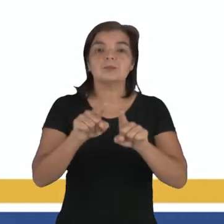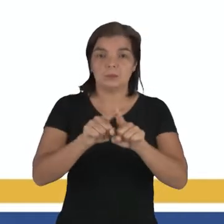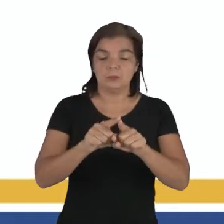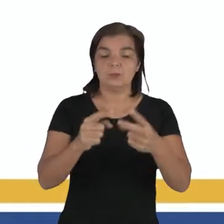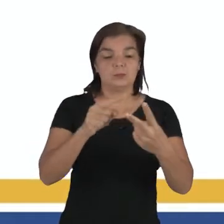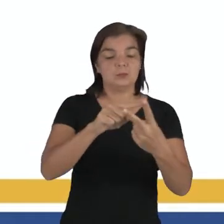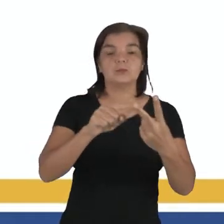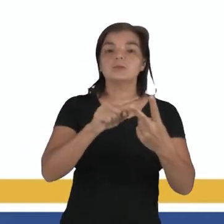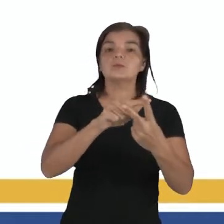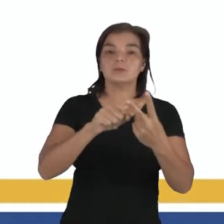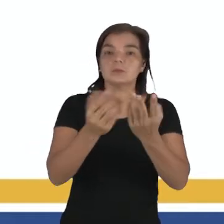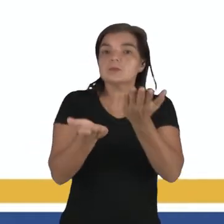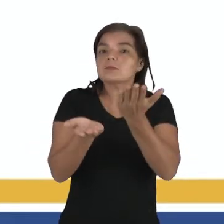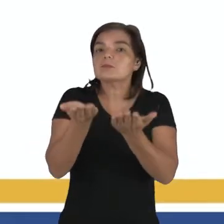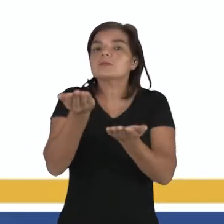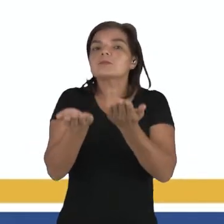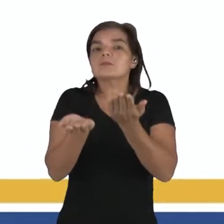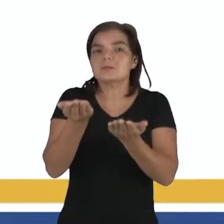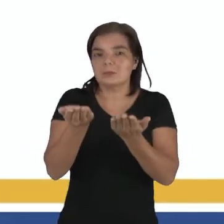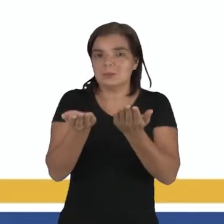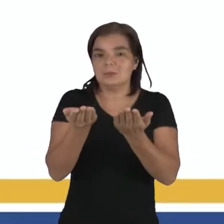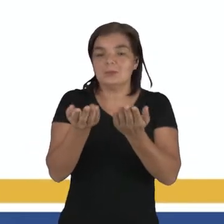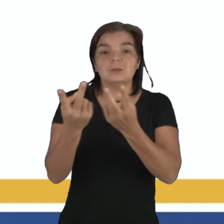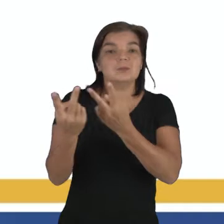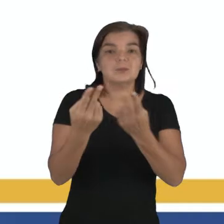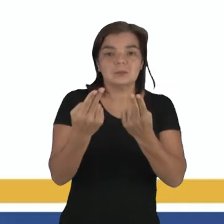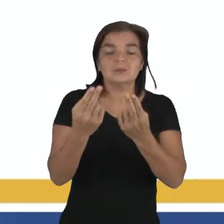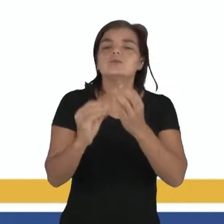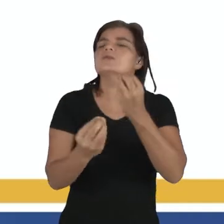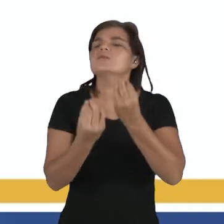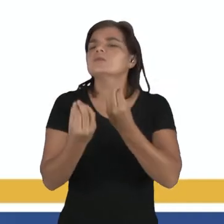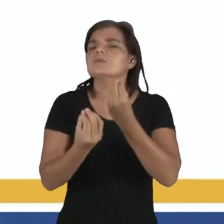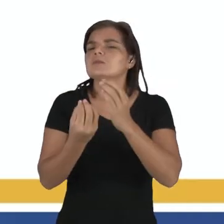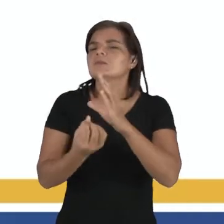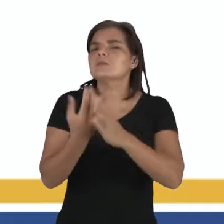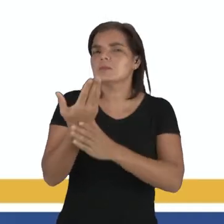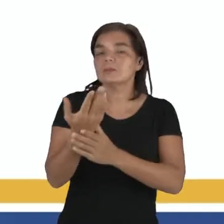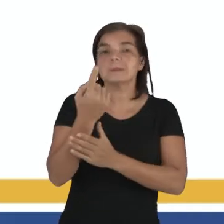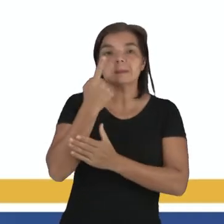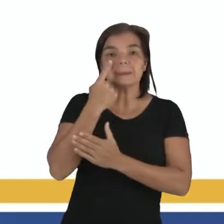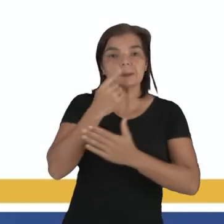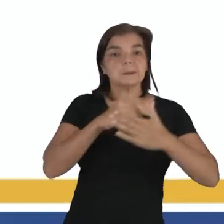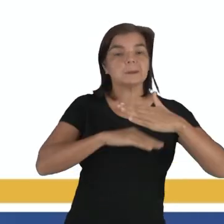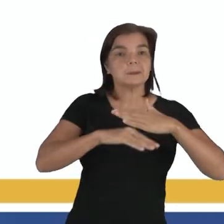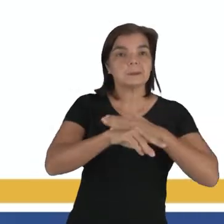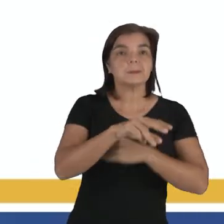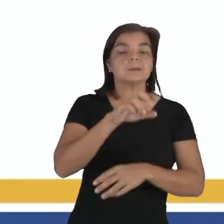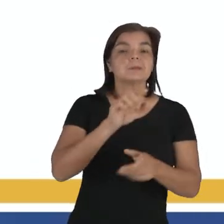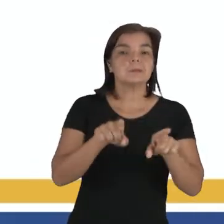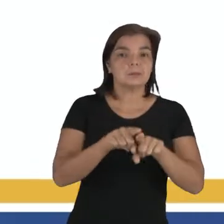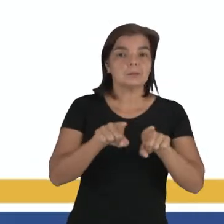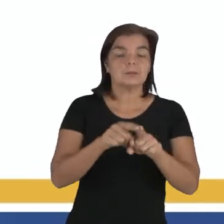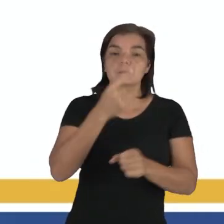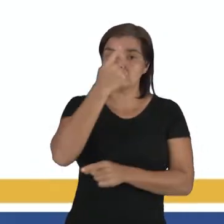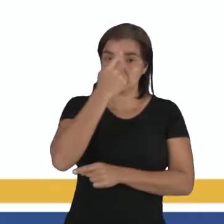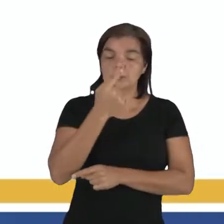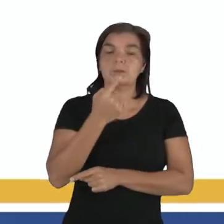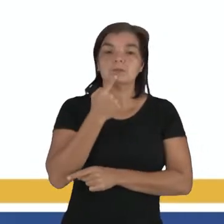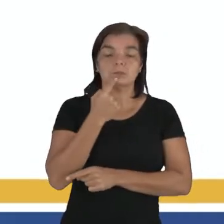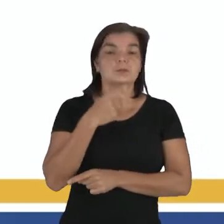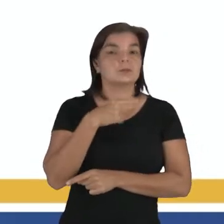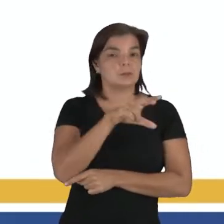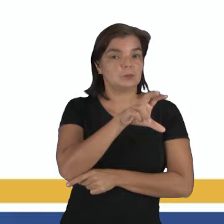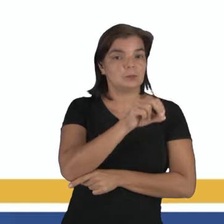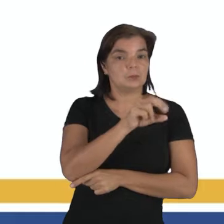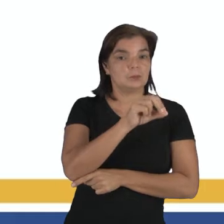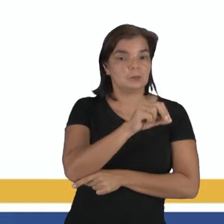corpos, os dois ali, vão estar em equilíbrio térmico. E quando que isso vai ocorrer? Aí você olha na parte inferior, mais uma vez, da figura inferior, você vai